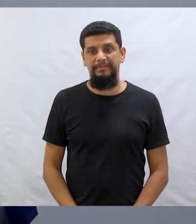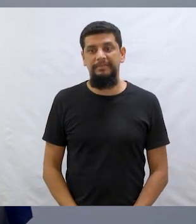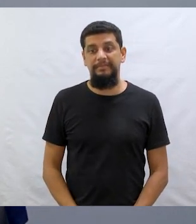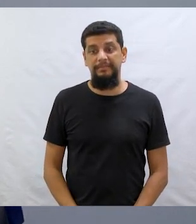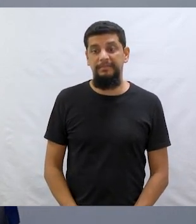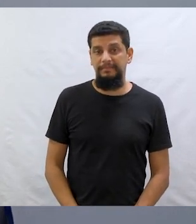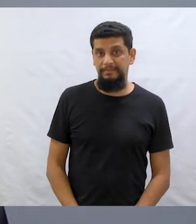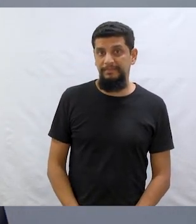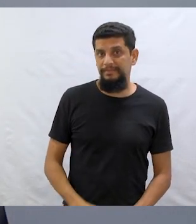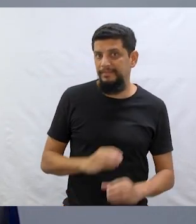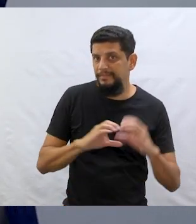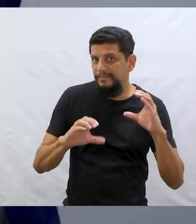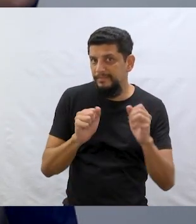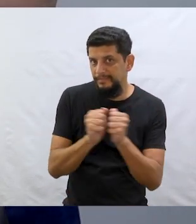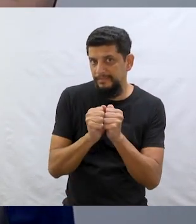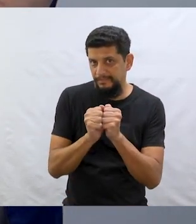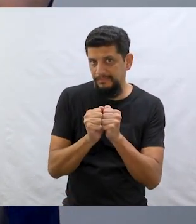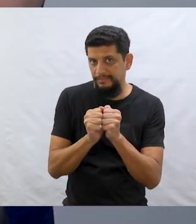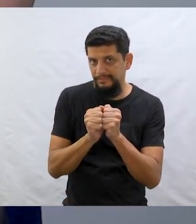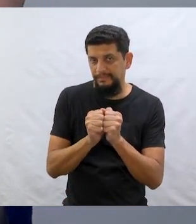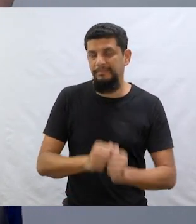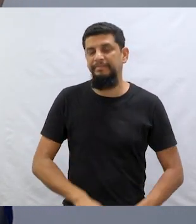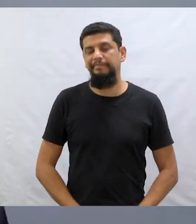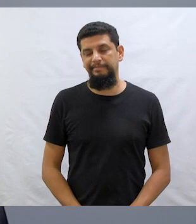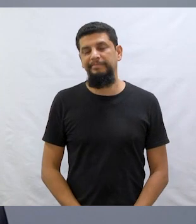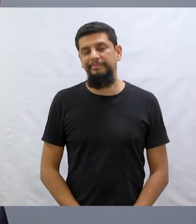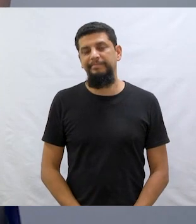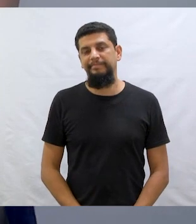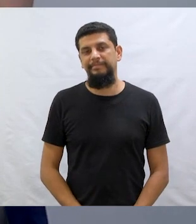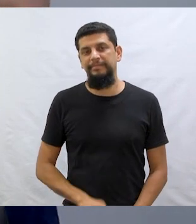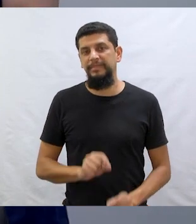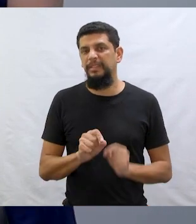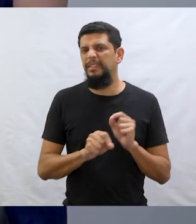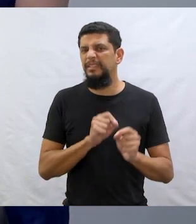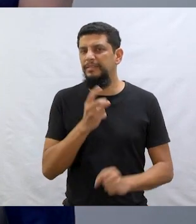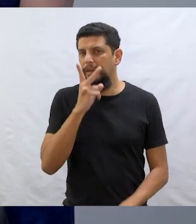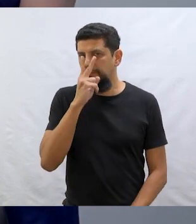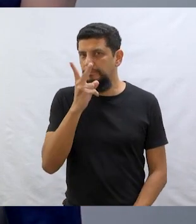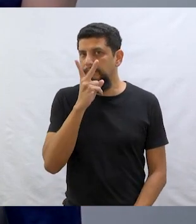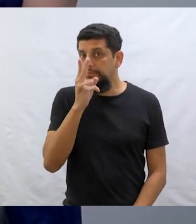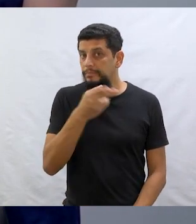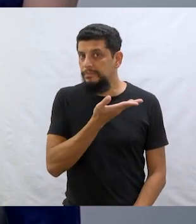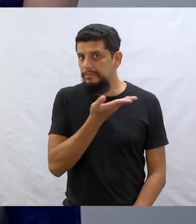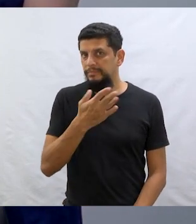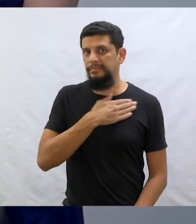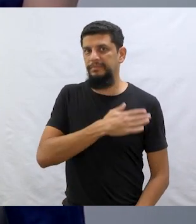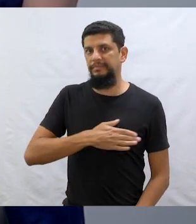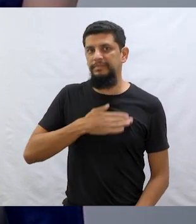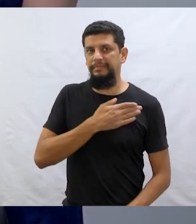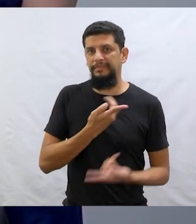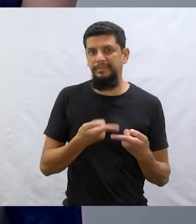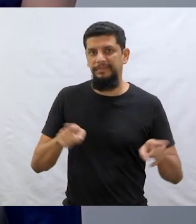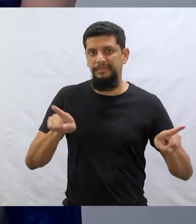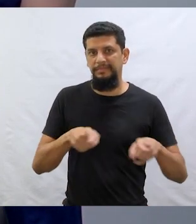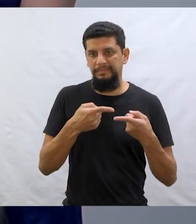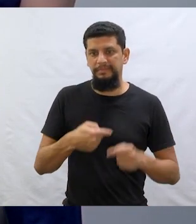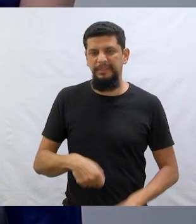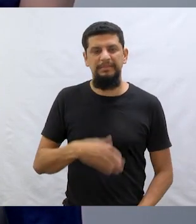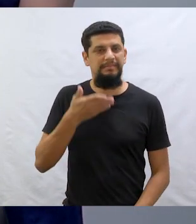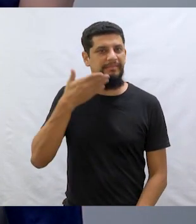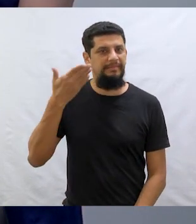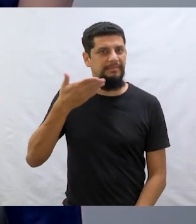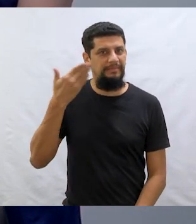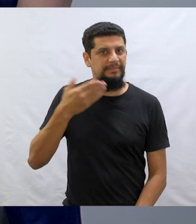gavião. Cantaram aí? Que vocês acharam? Gostaram da musiquinha? É